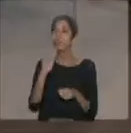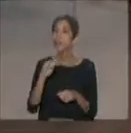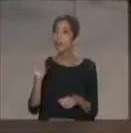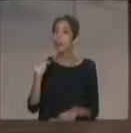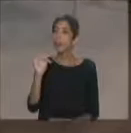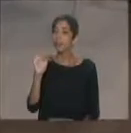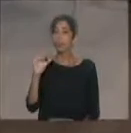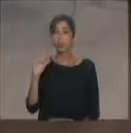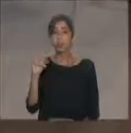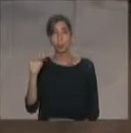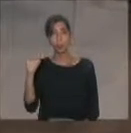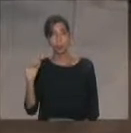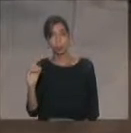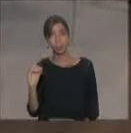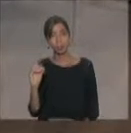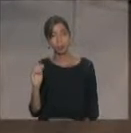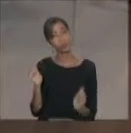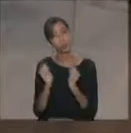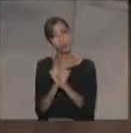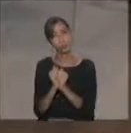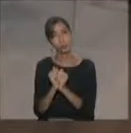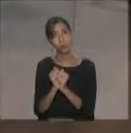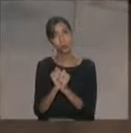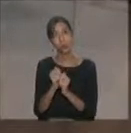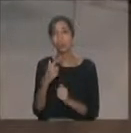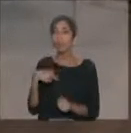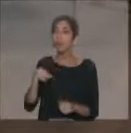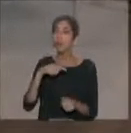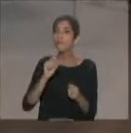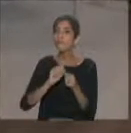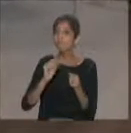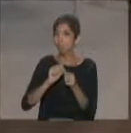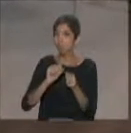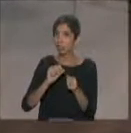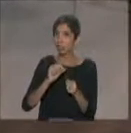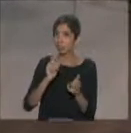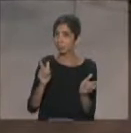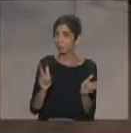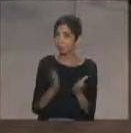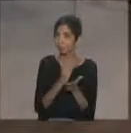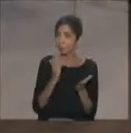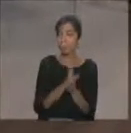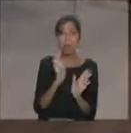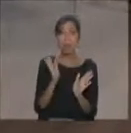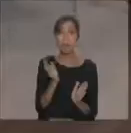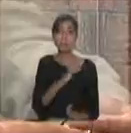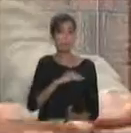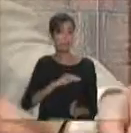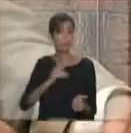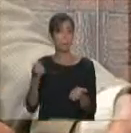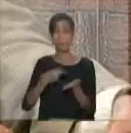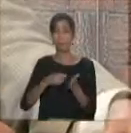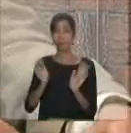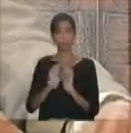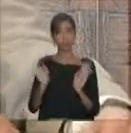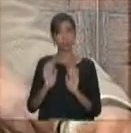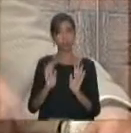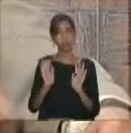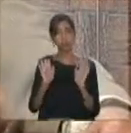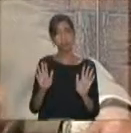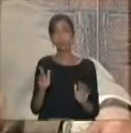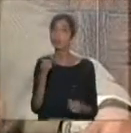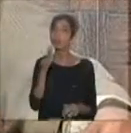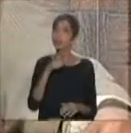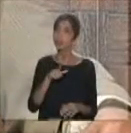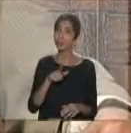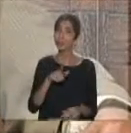Franco Paulino, aí seguimos. E a gente fazia sem ganhar nada, né? Mas